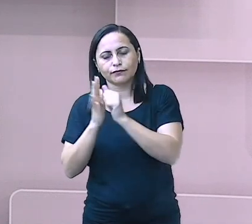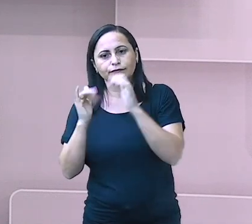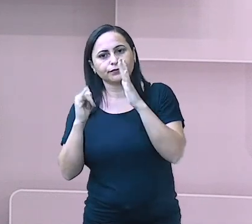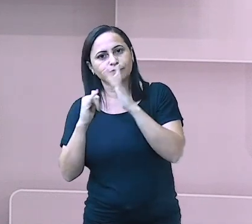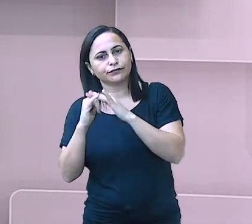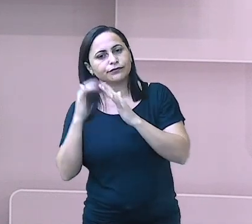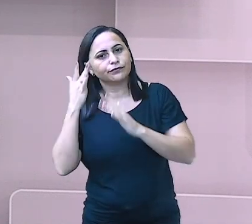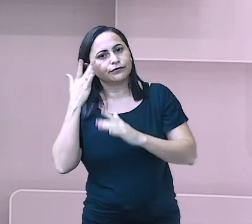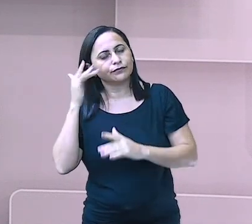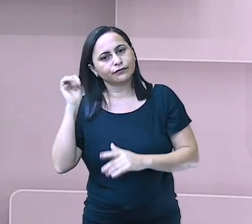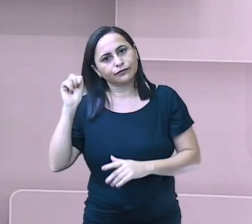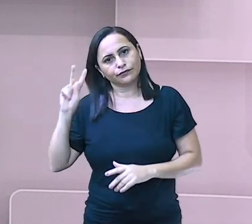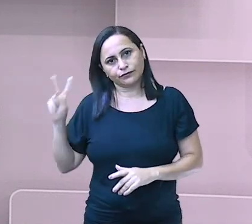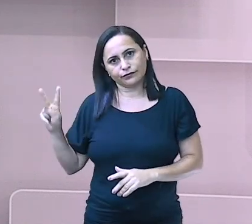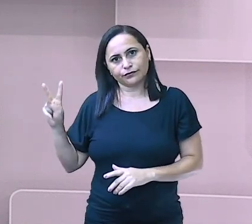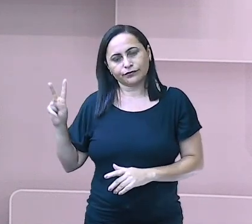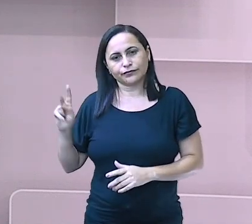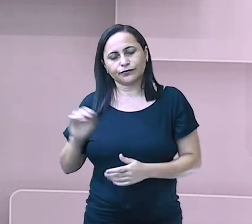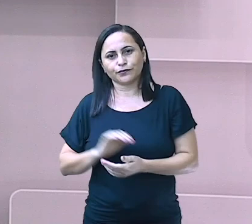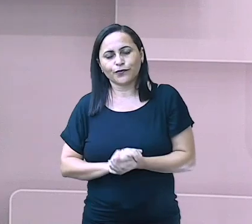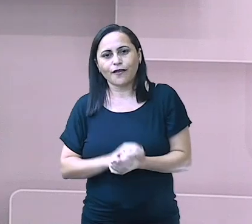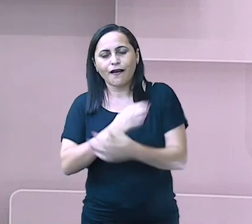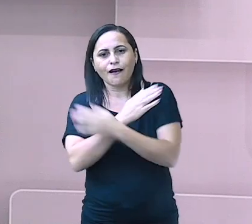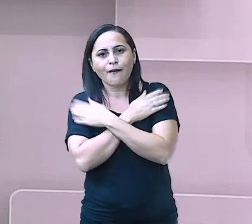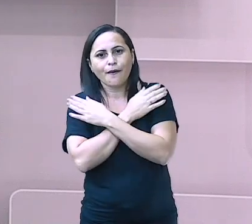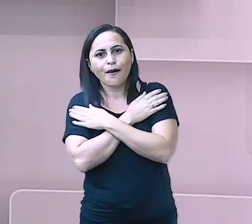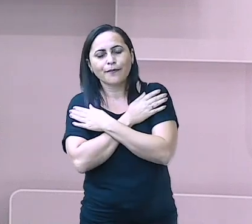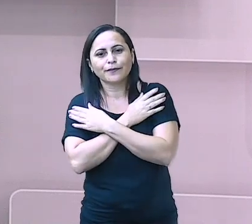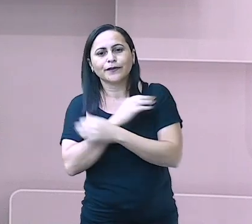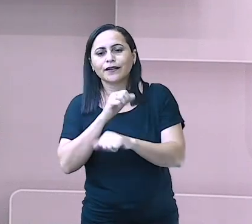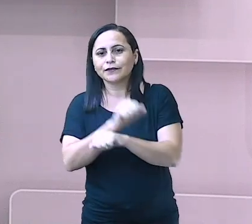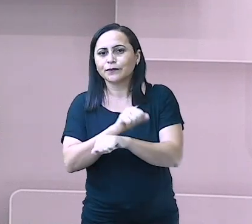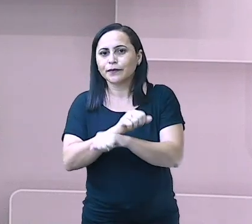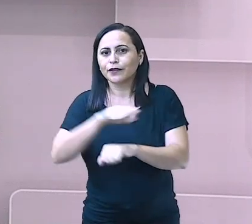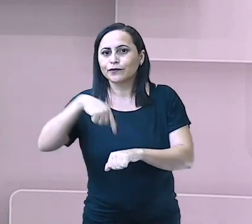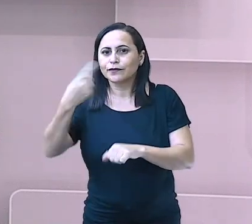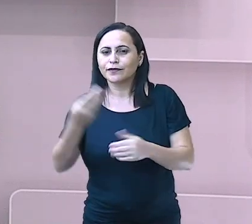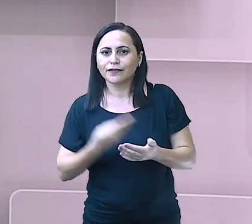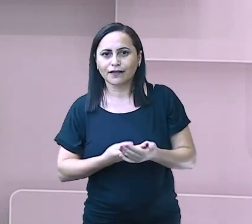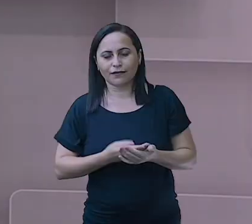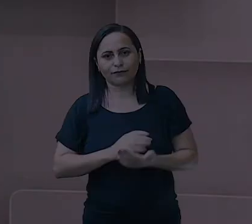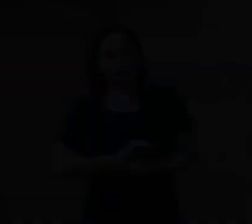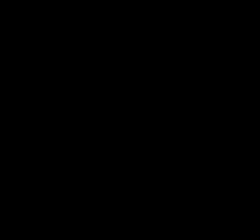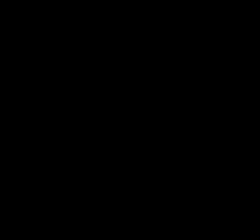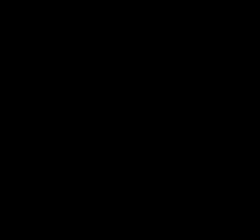canal do YouTube SMED GV. Um forte abraço e te espero na próxima aula.